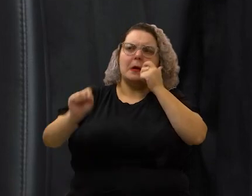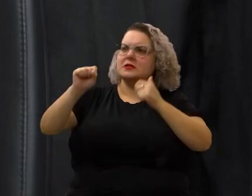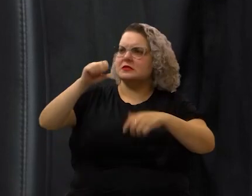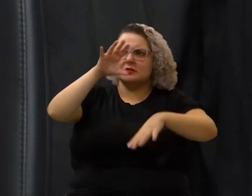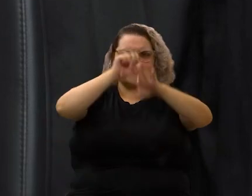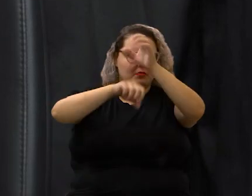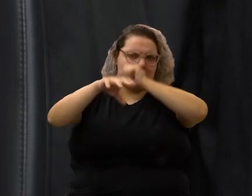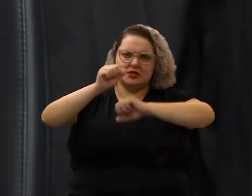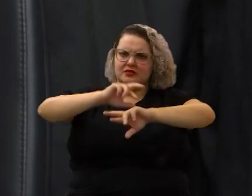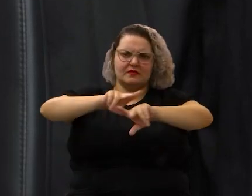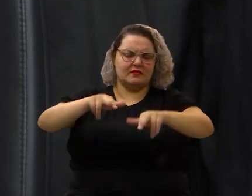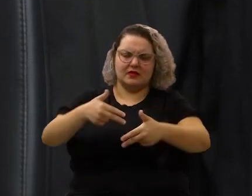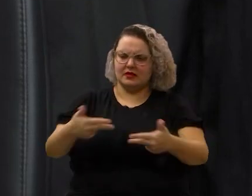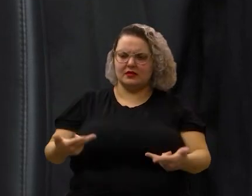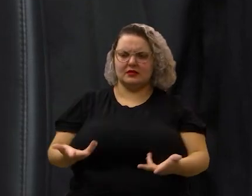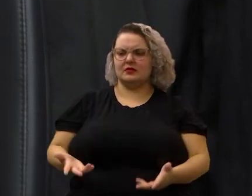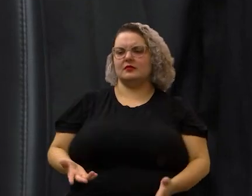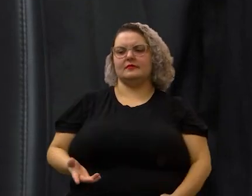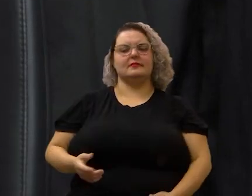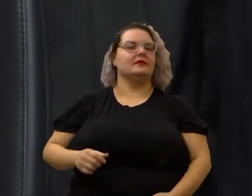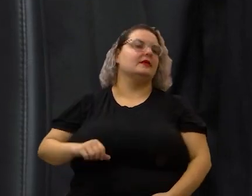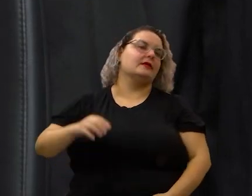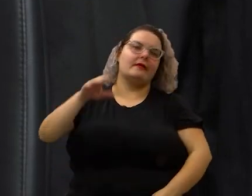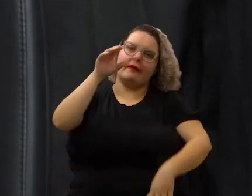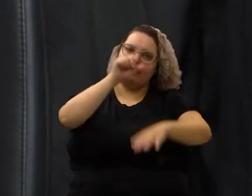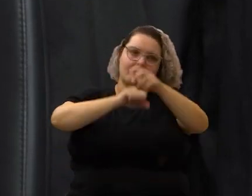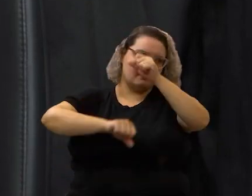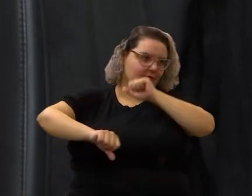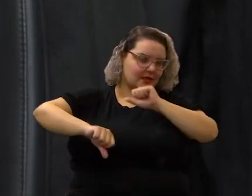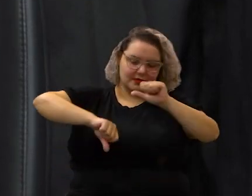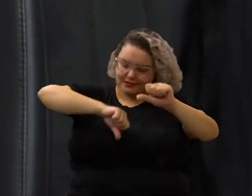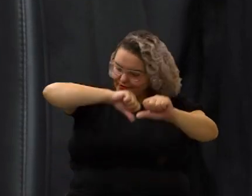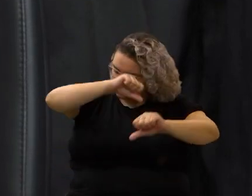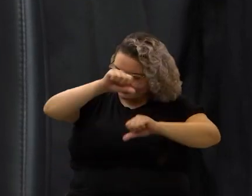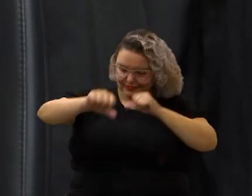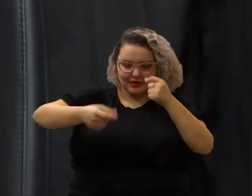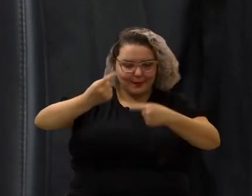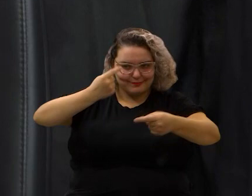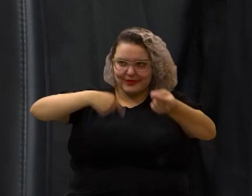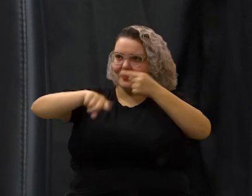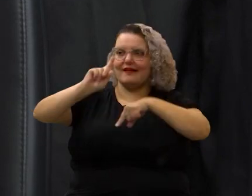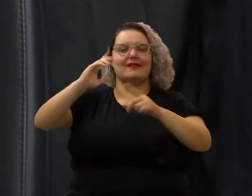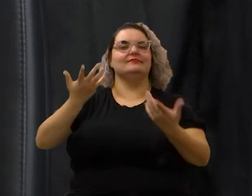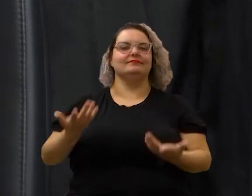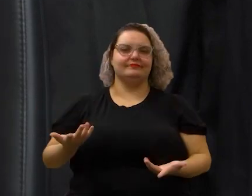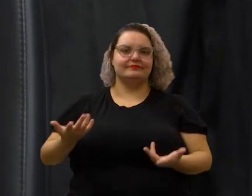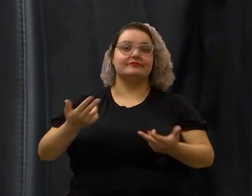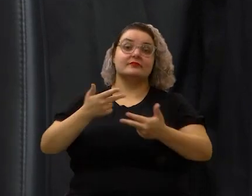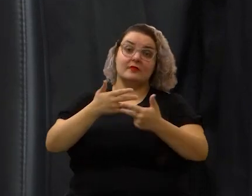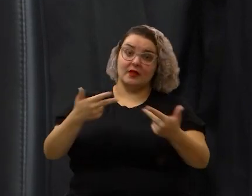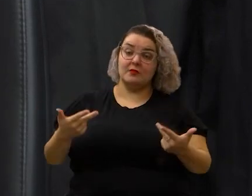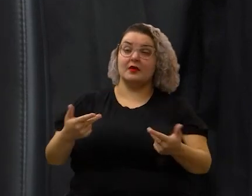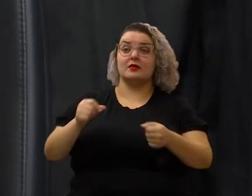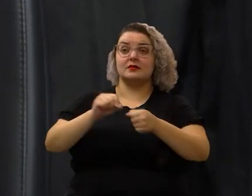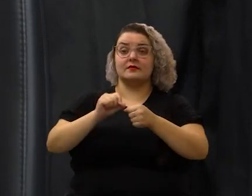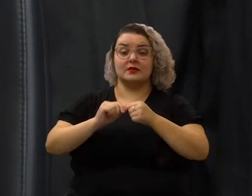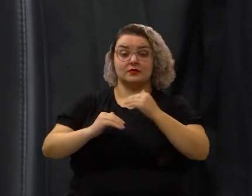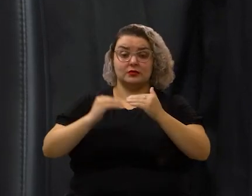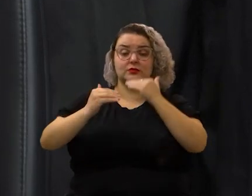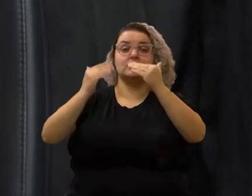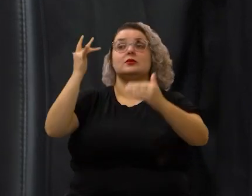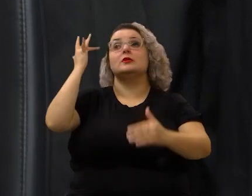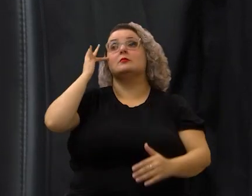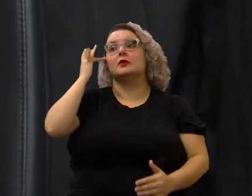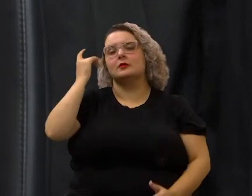muita coisa e aí a gente aprende a se virar, né? A gente aprende a se virar e se tem uma coisa que eu acho que me fez